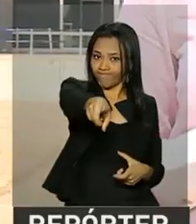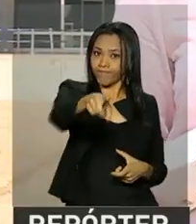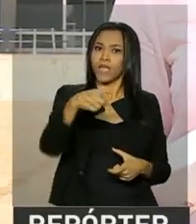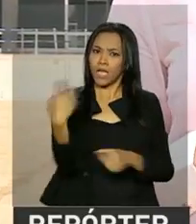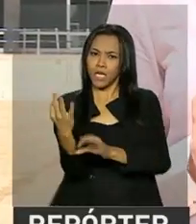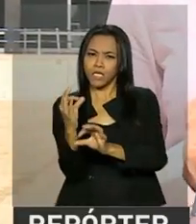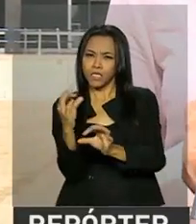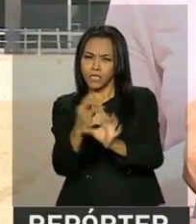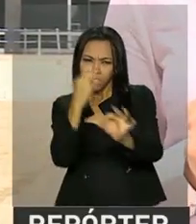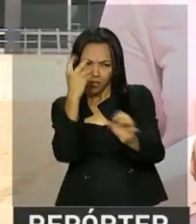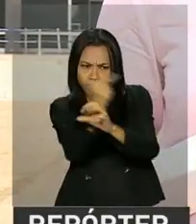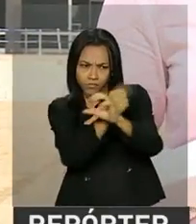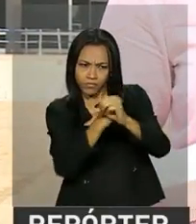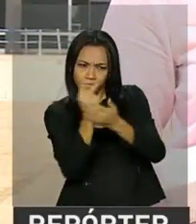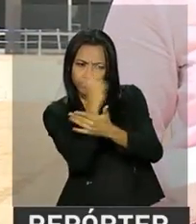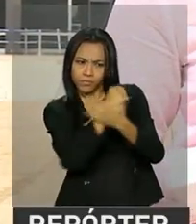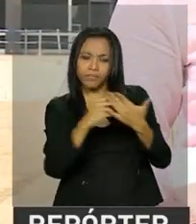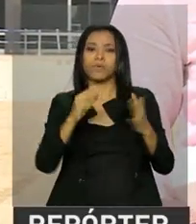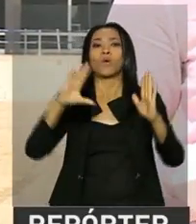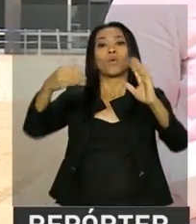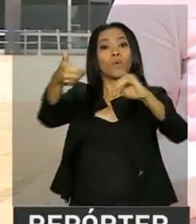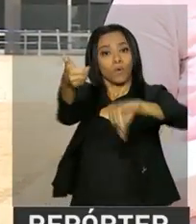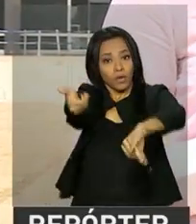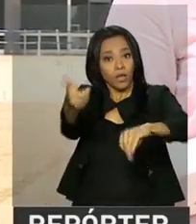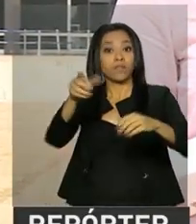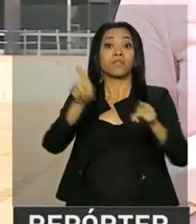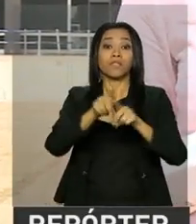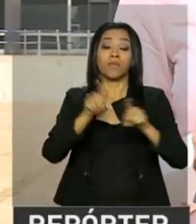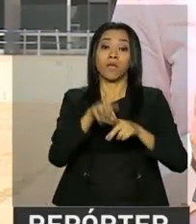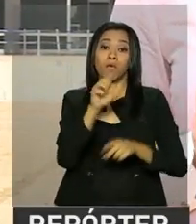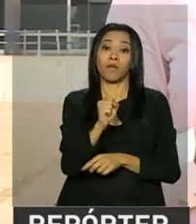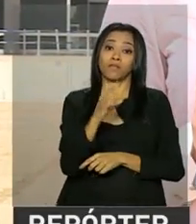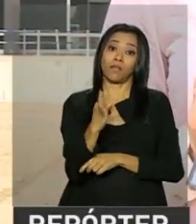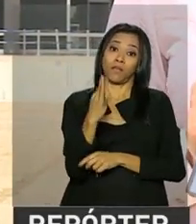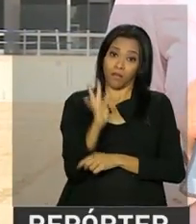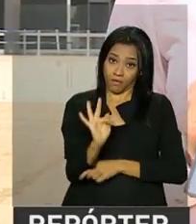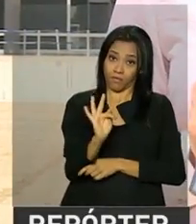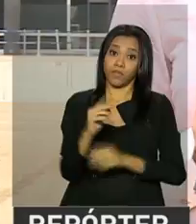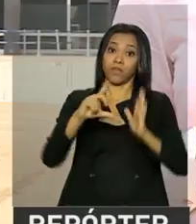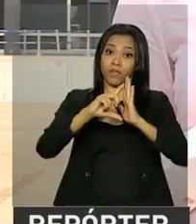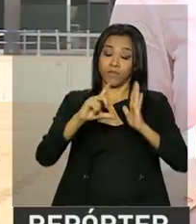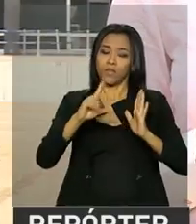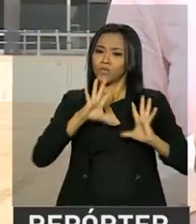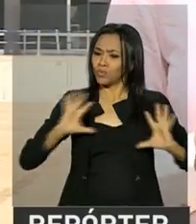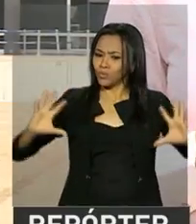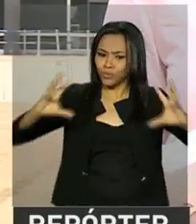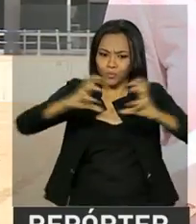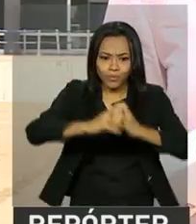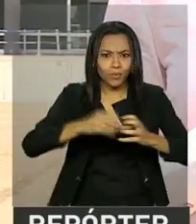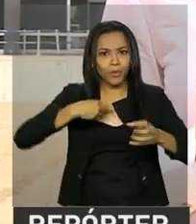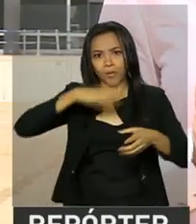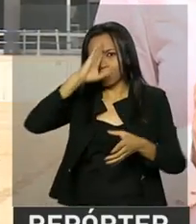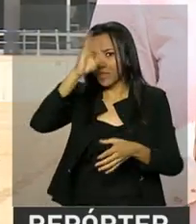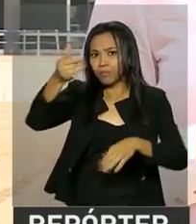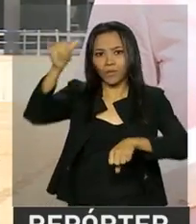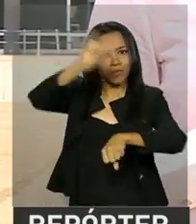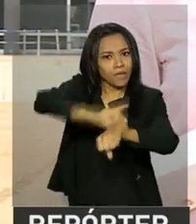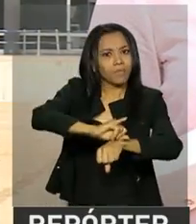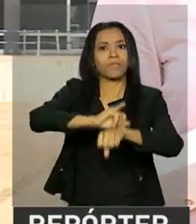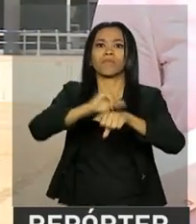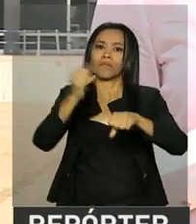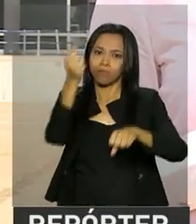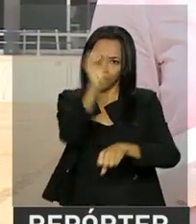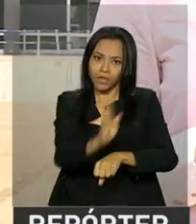projetou face do planalto o congresso nacional eo supremo tribunal federal que juntos são o coração do governo brasileiro e o